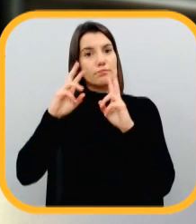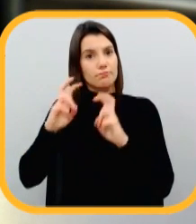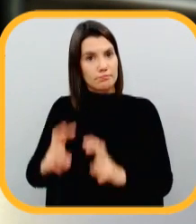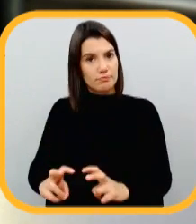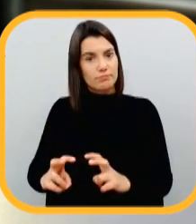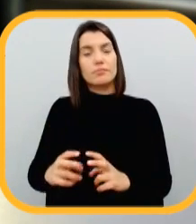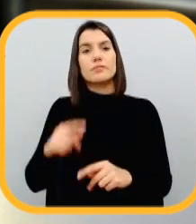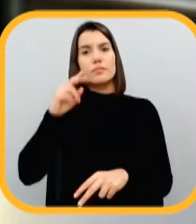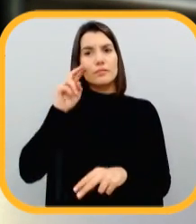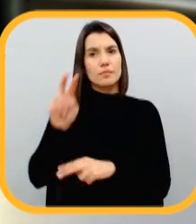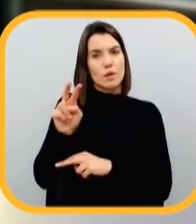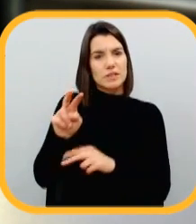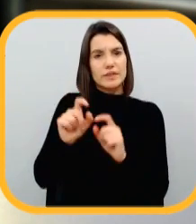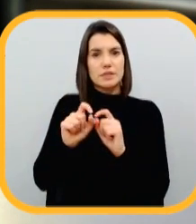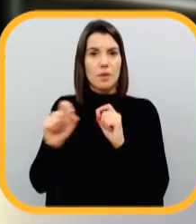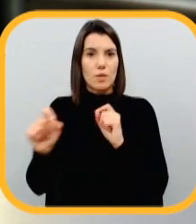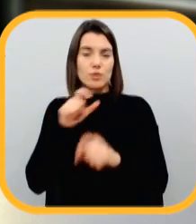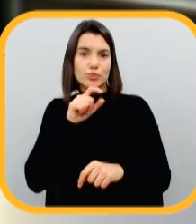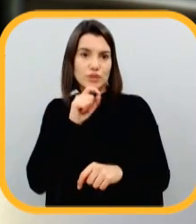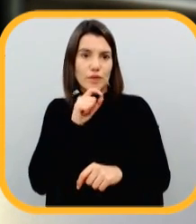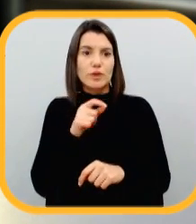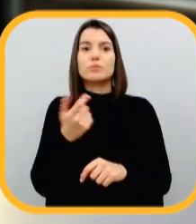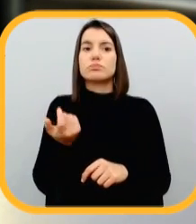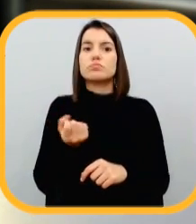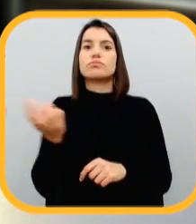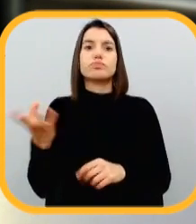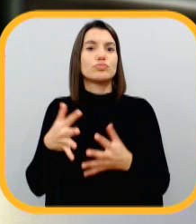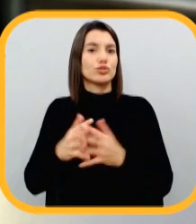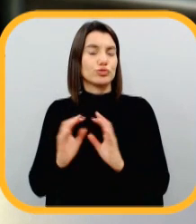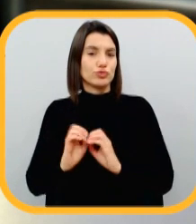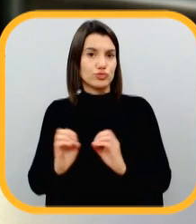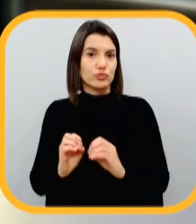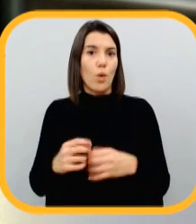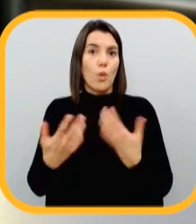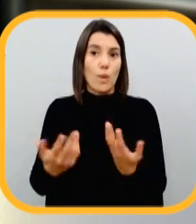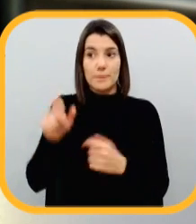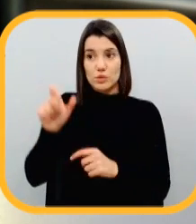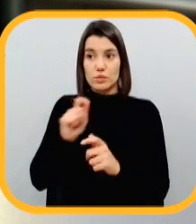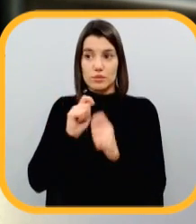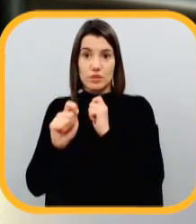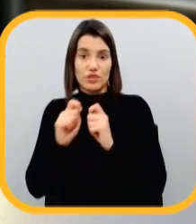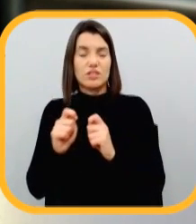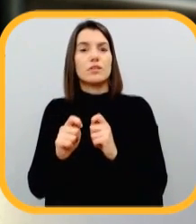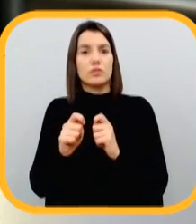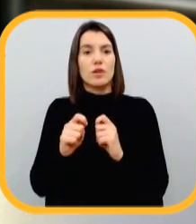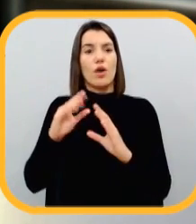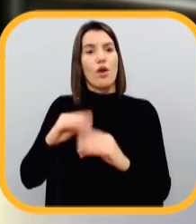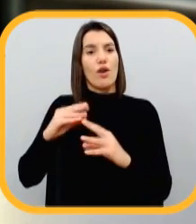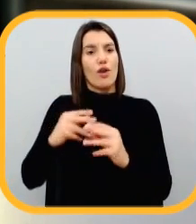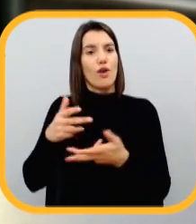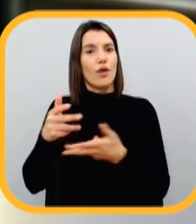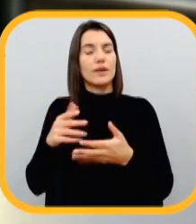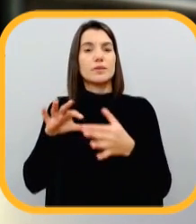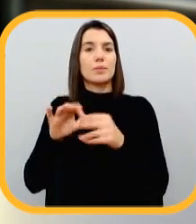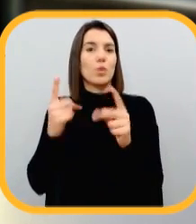de investigação, como a observação participante e as entrevistas, que são não estruturadas, onde o entrevistador desenvolve